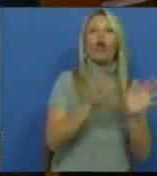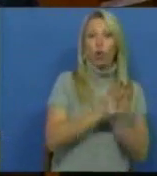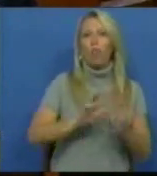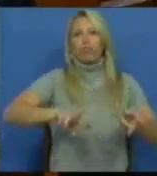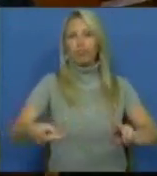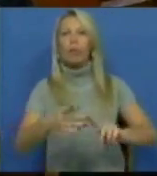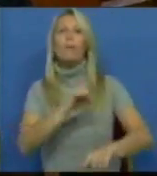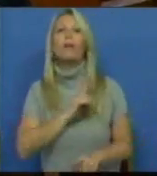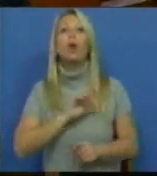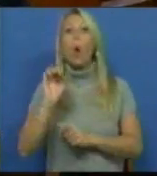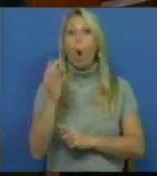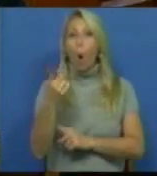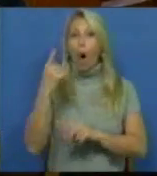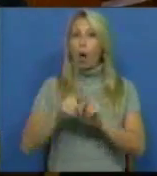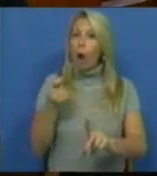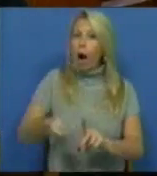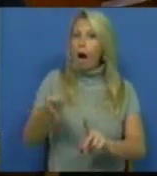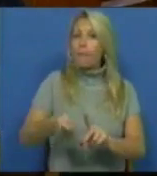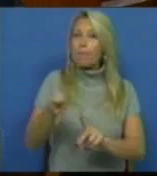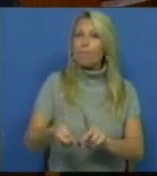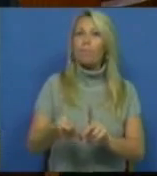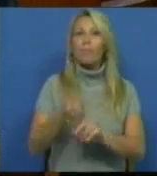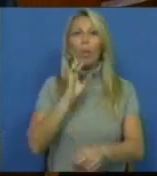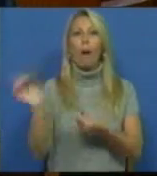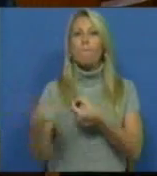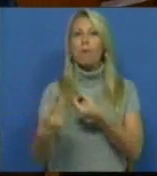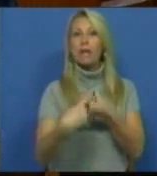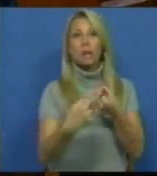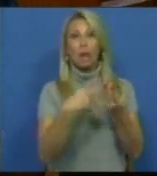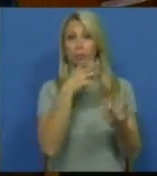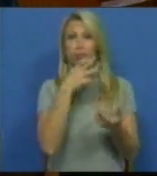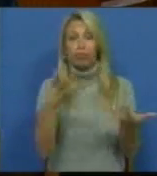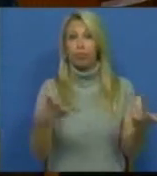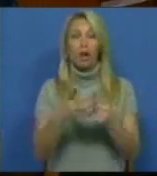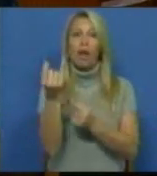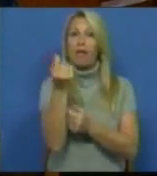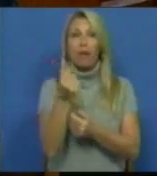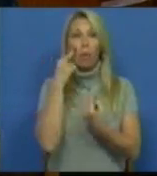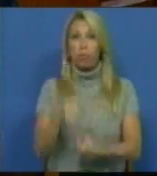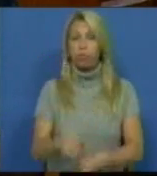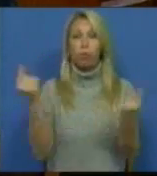garantindo rendas colossais no quadro de parcerias ruinosas para o erário público.